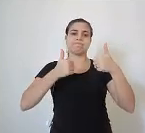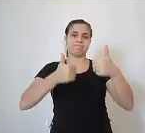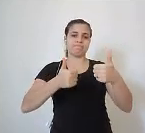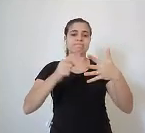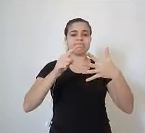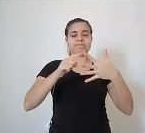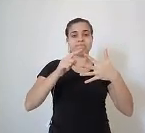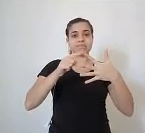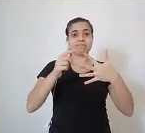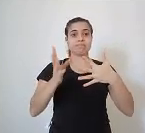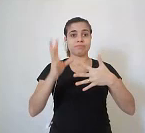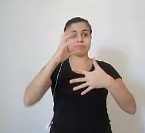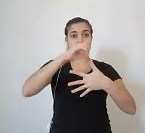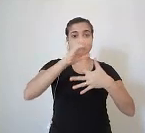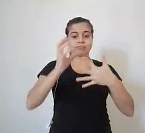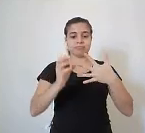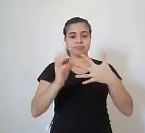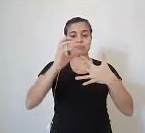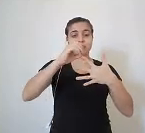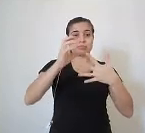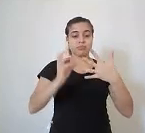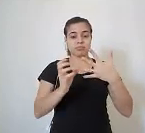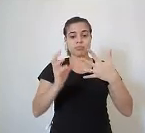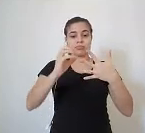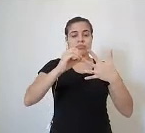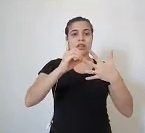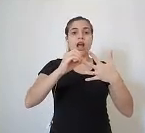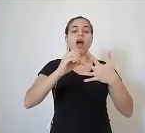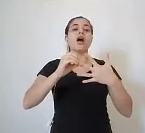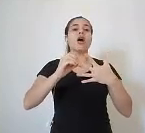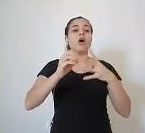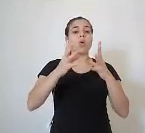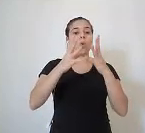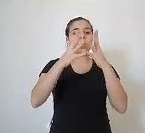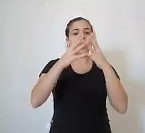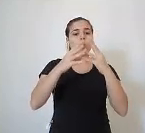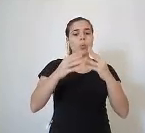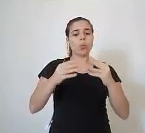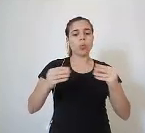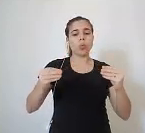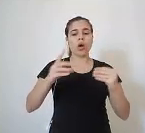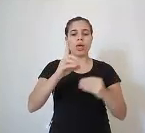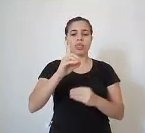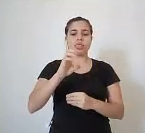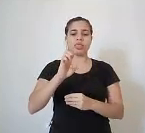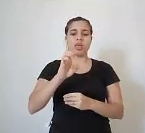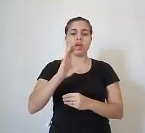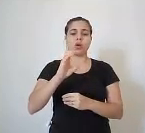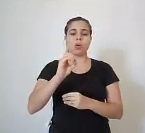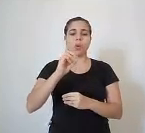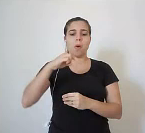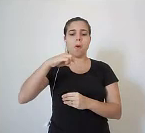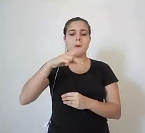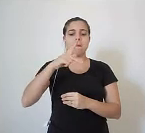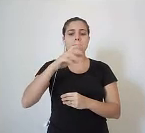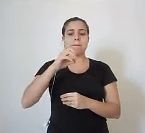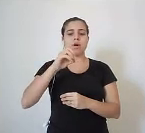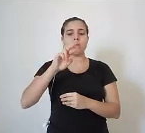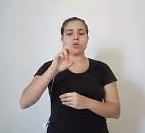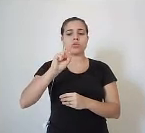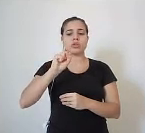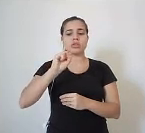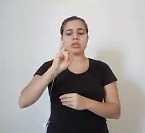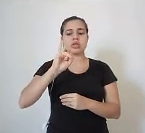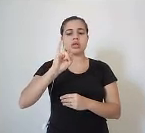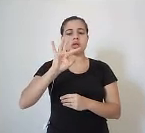que tenha dado para fazer uma lembrança do que a gente abordou durante as aulas presenciais,